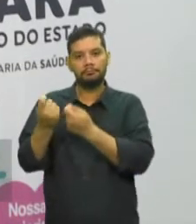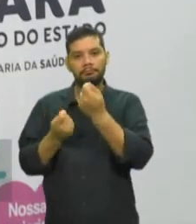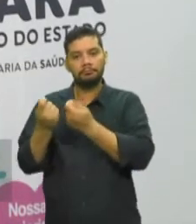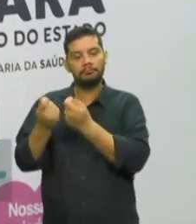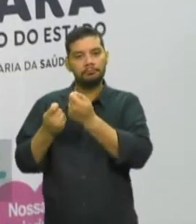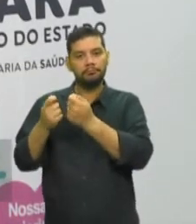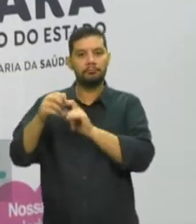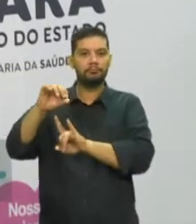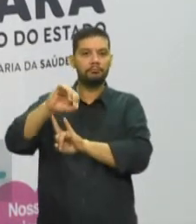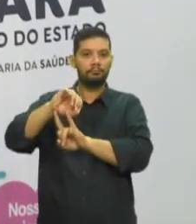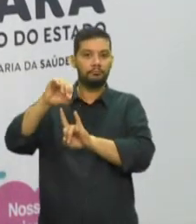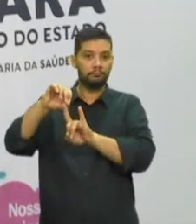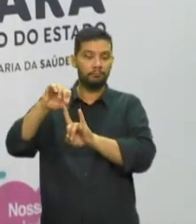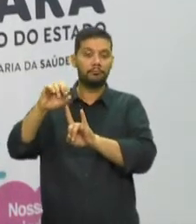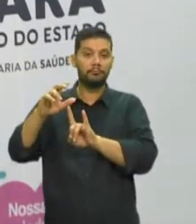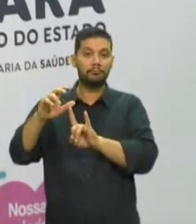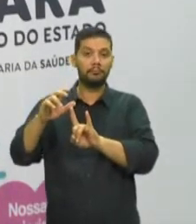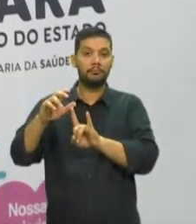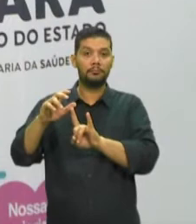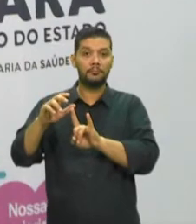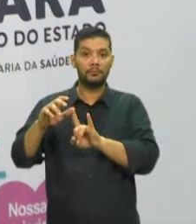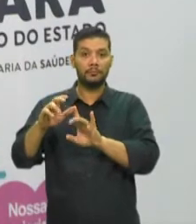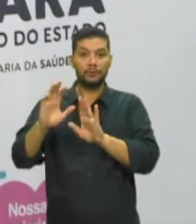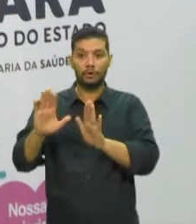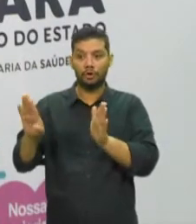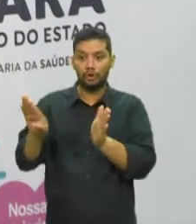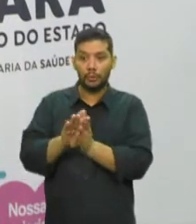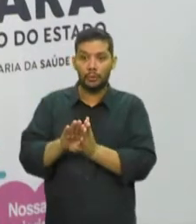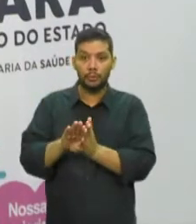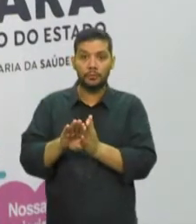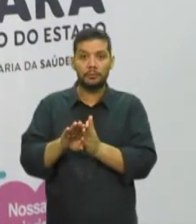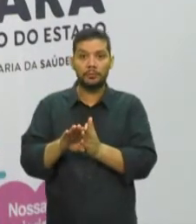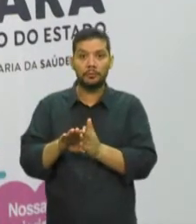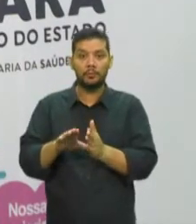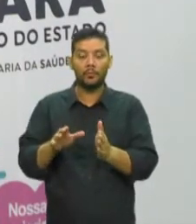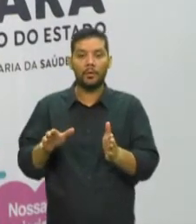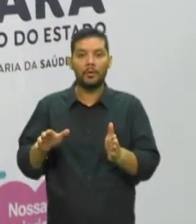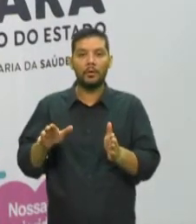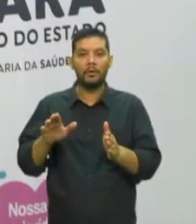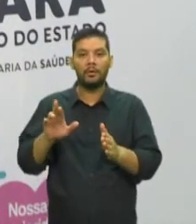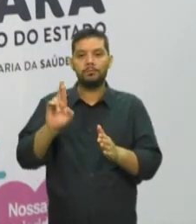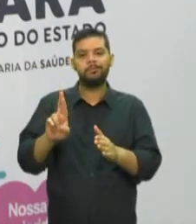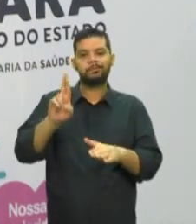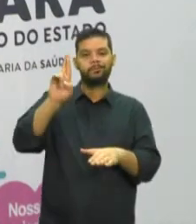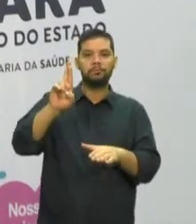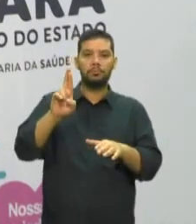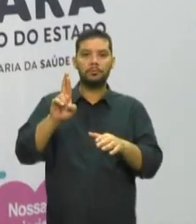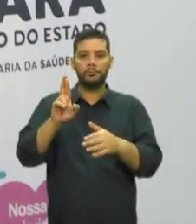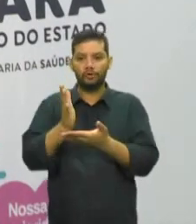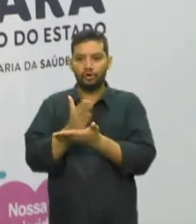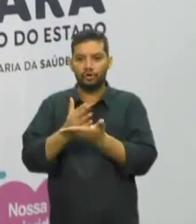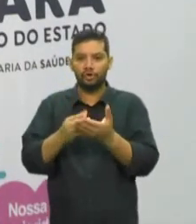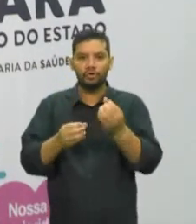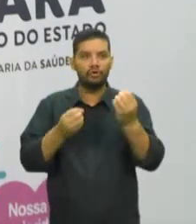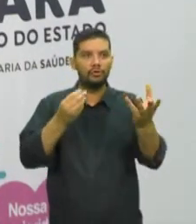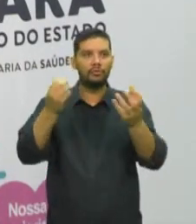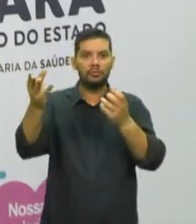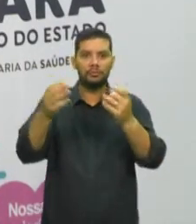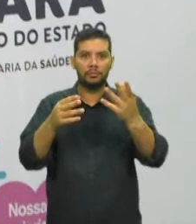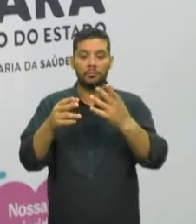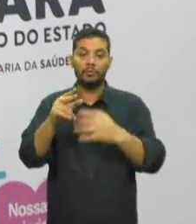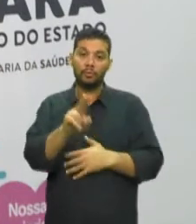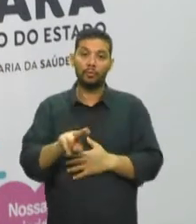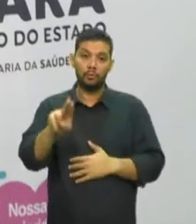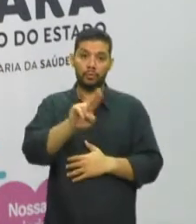Butantan. Os imunizantes que já estão aqui na central de armazenamento e distribuição serão utilizadas para a vacinação